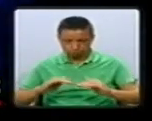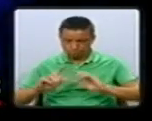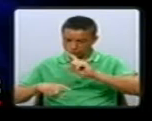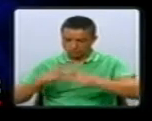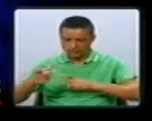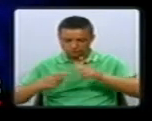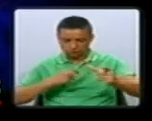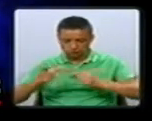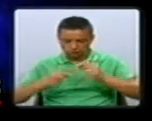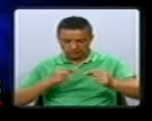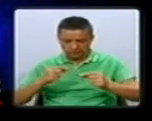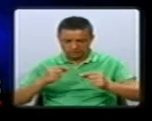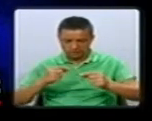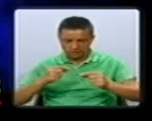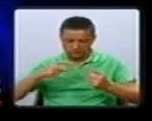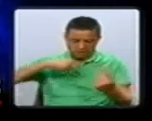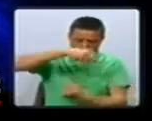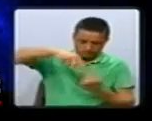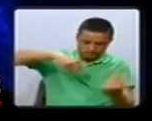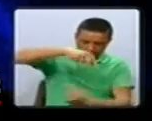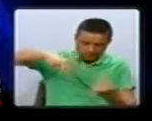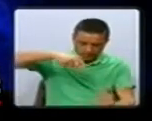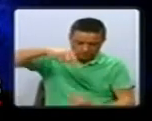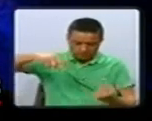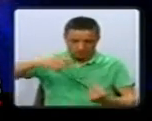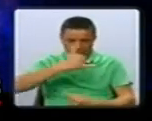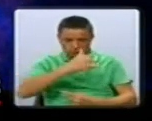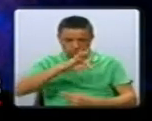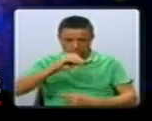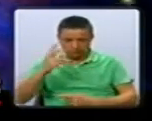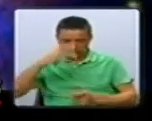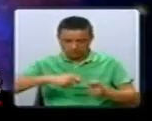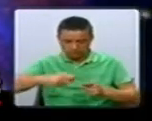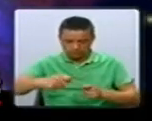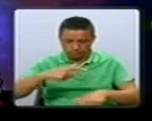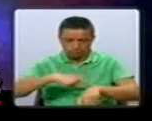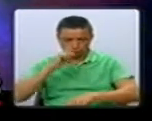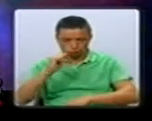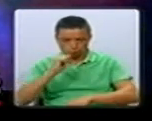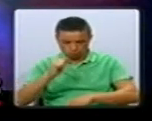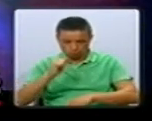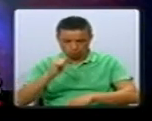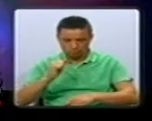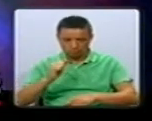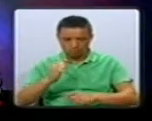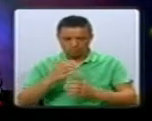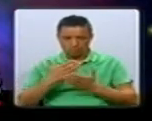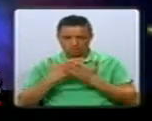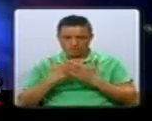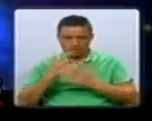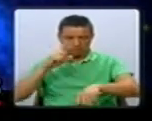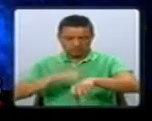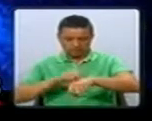estrelas, por exemplo, das galáxias espirais, como a nossa, que tem da ordem dos 240 km por segundo. Miguel, resta-nos